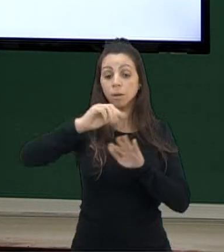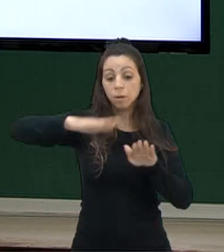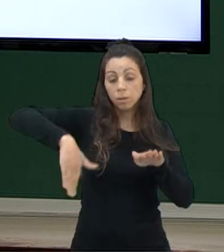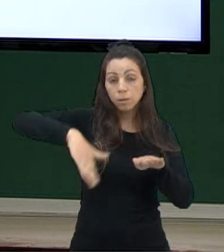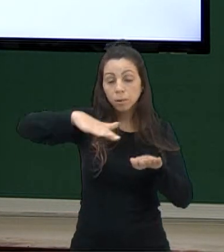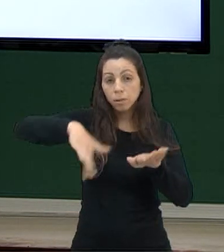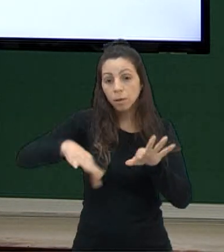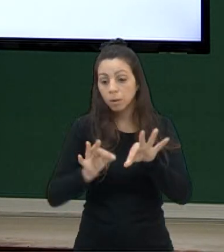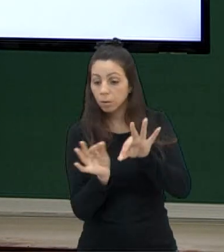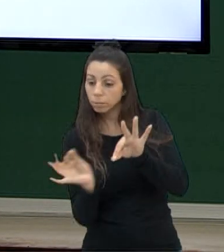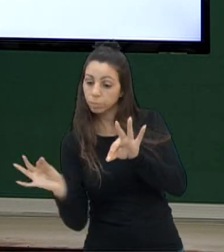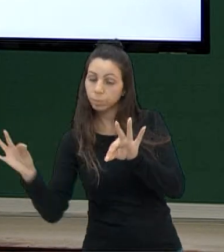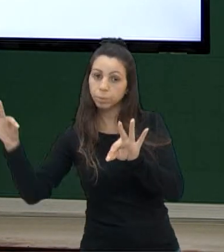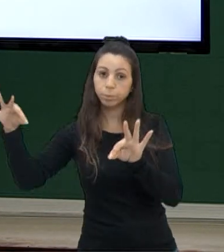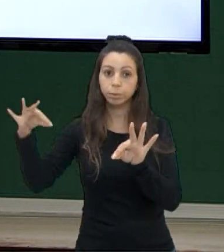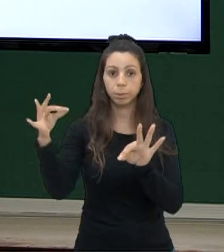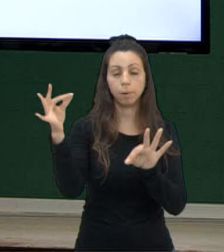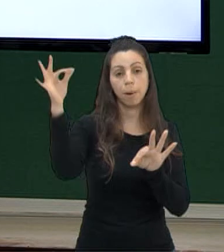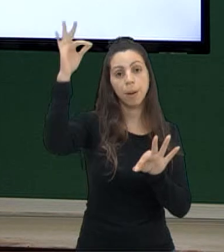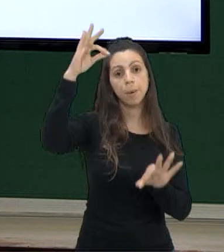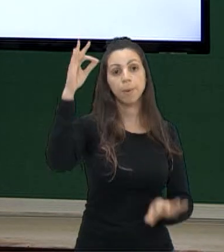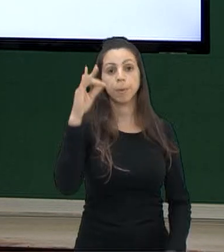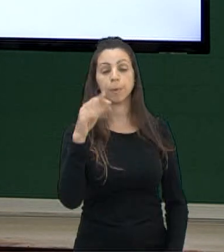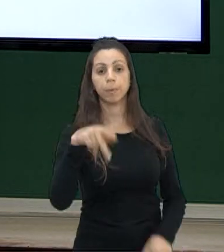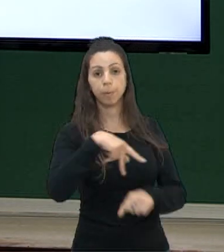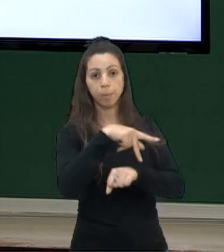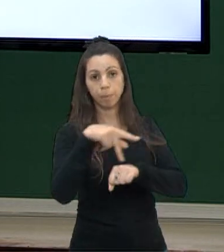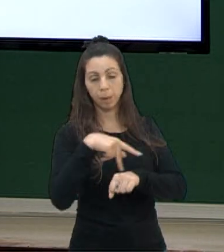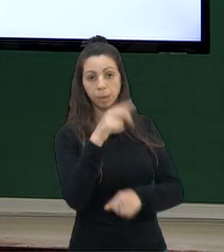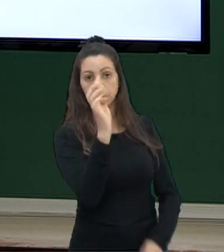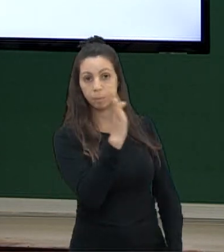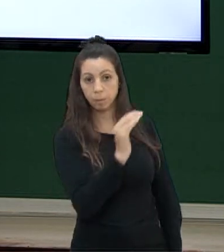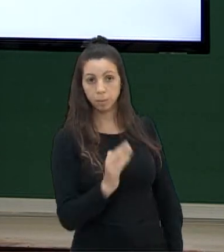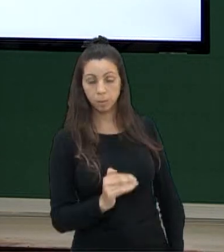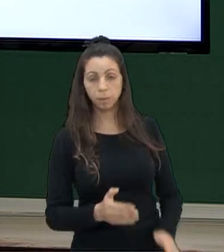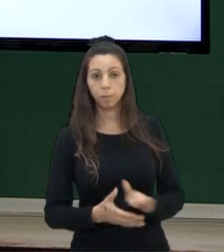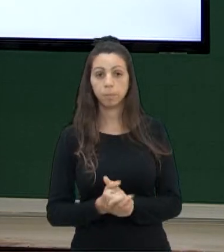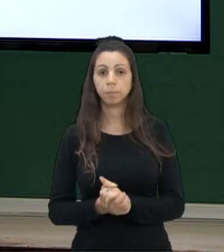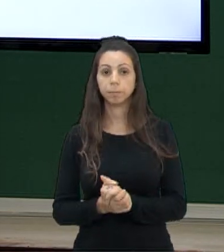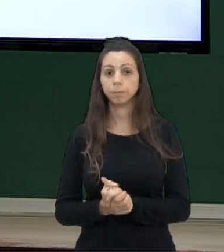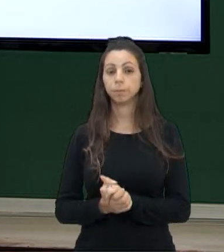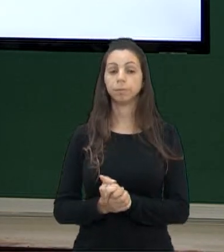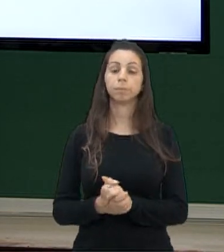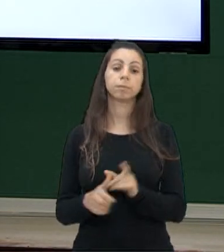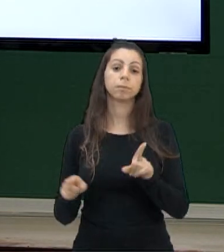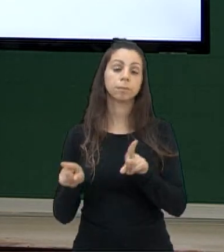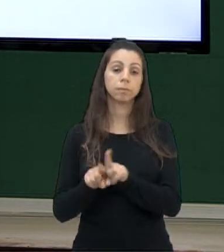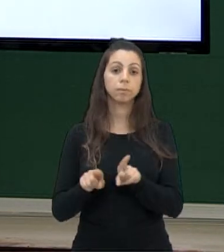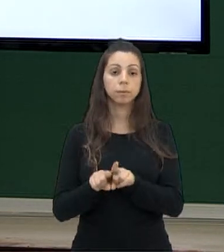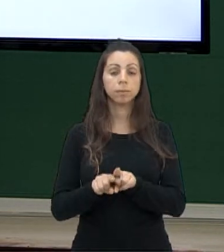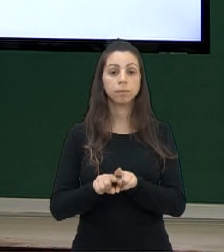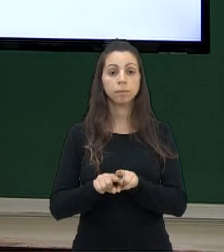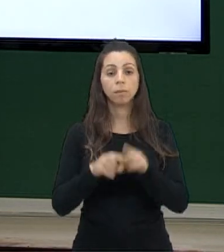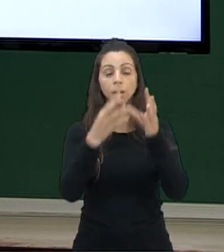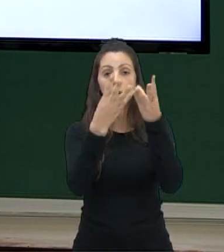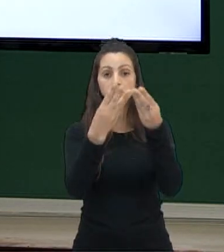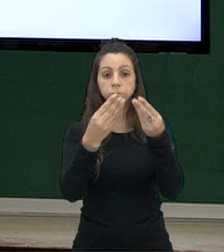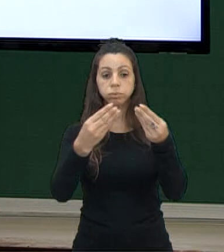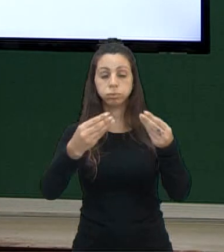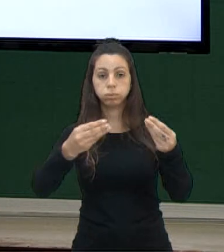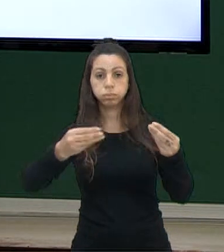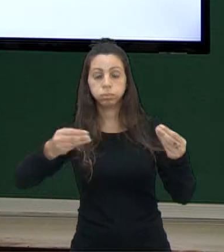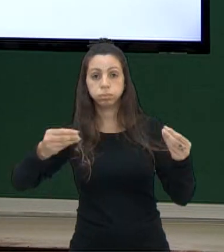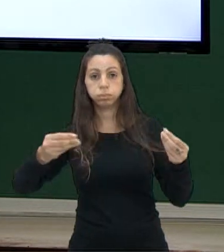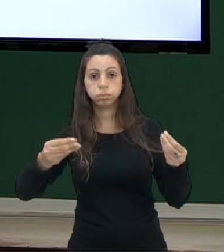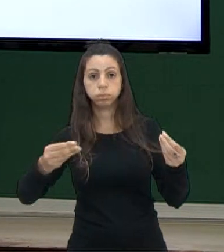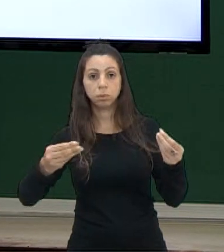ao longo de todo o litoral, e esses sedimentos eles são provenientes tanto do desgaste da ação